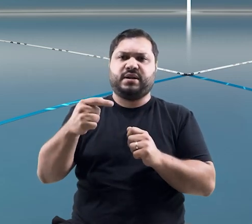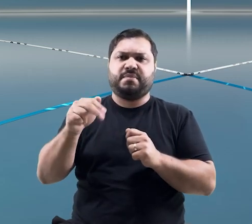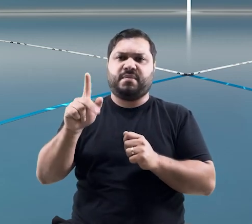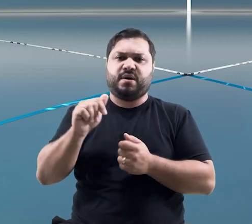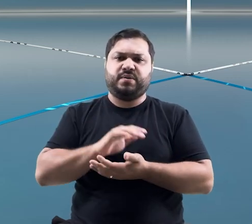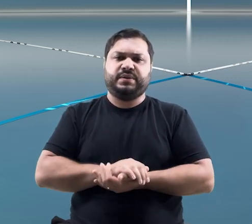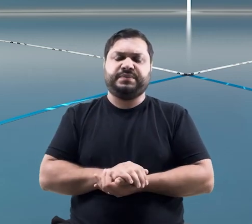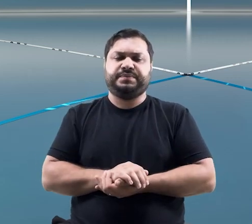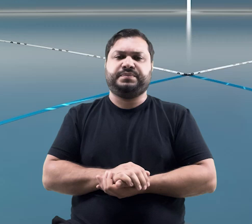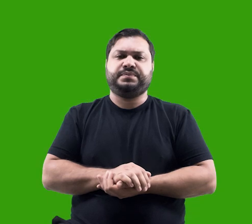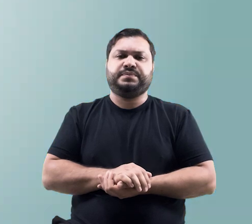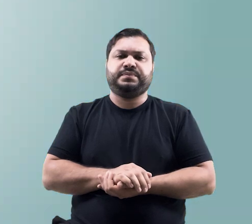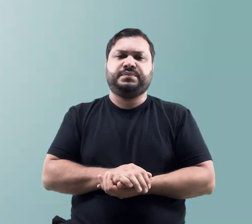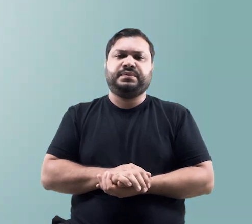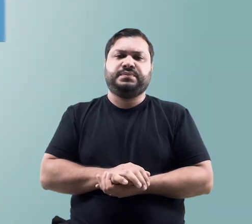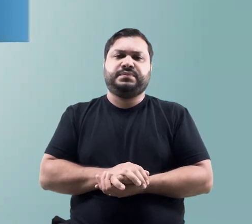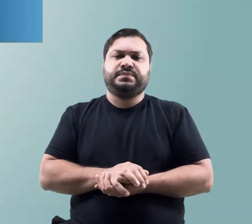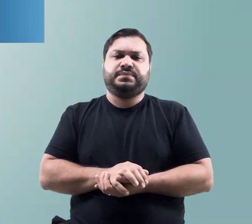repórter Ana Paula Souza.